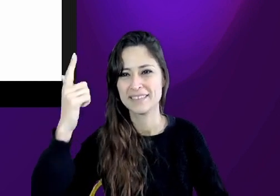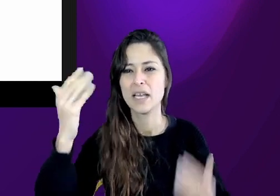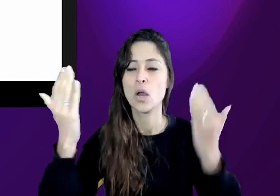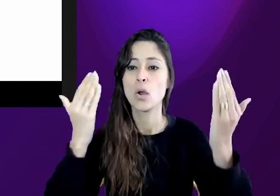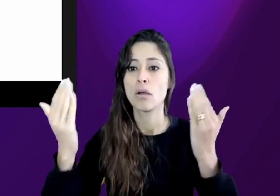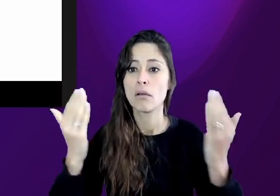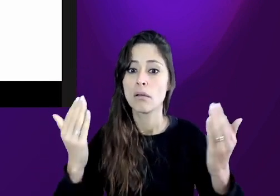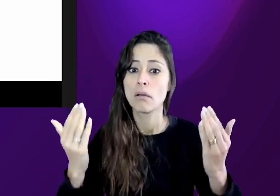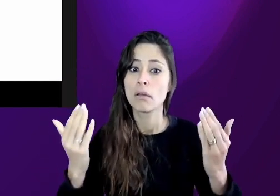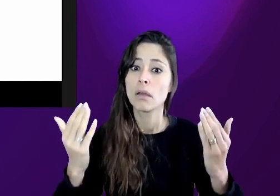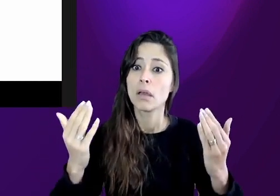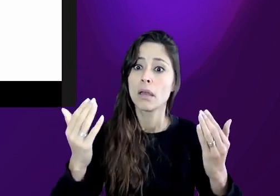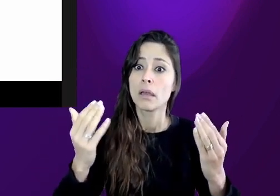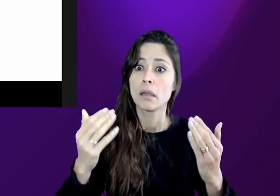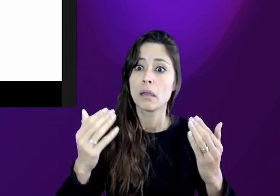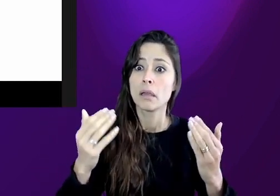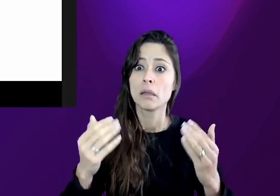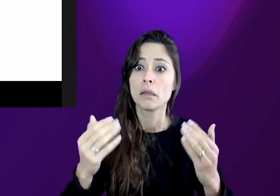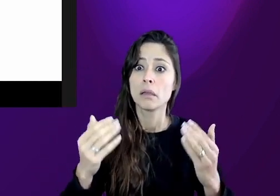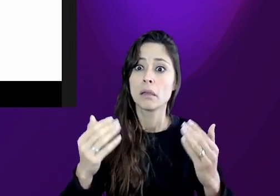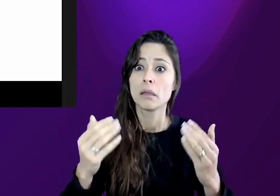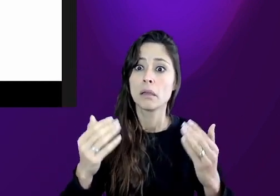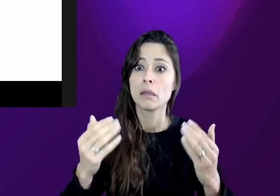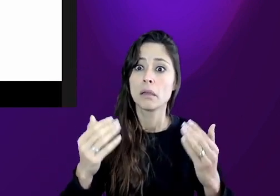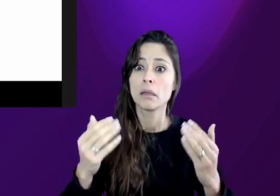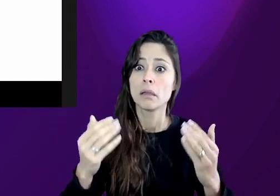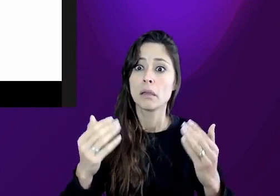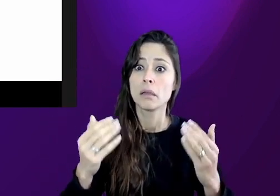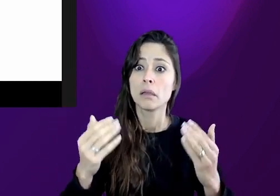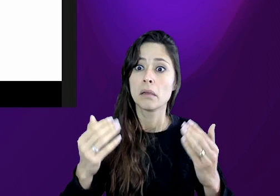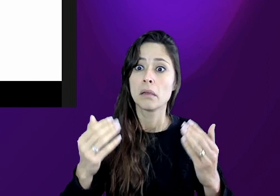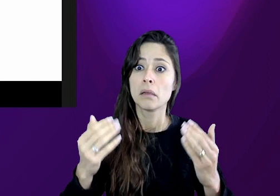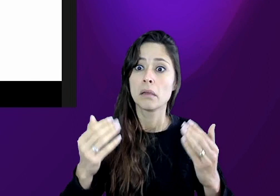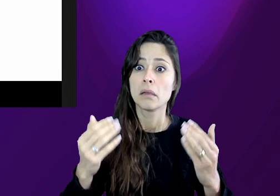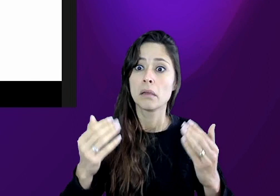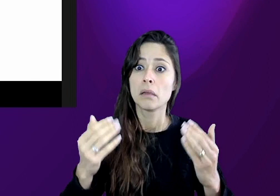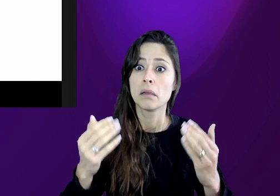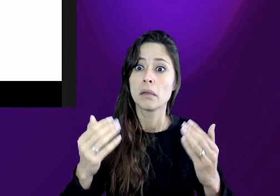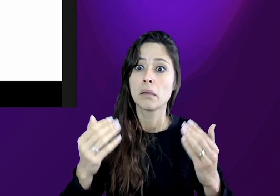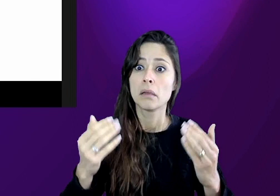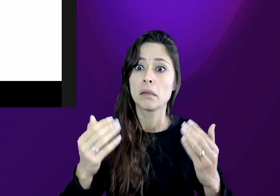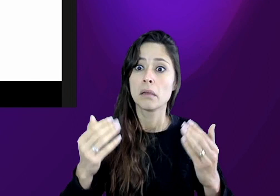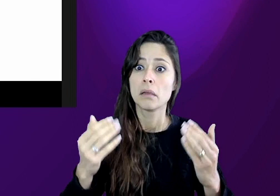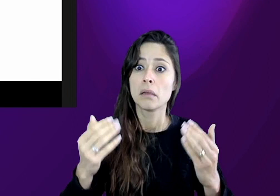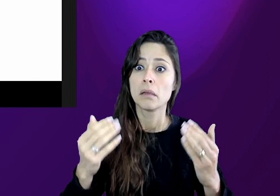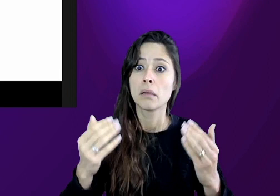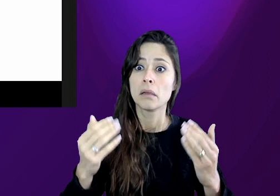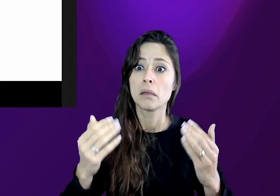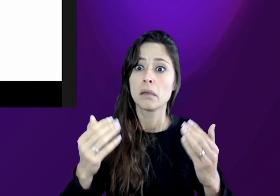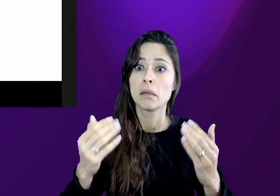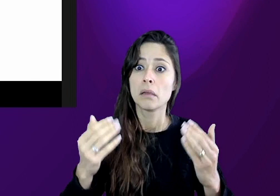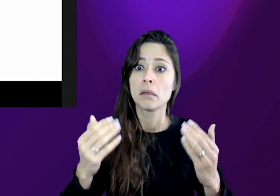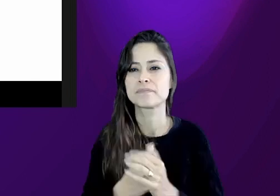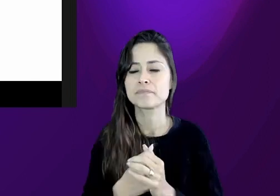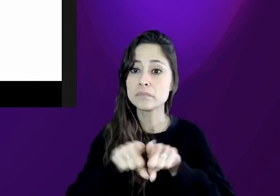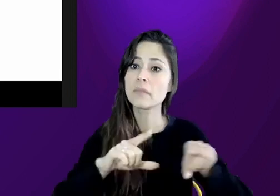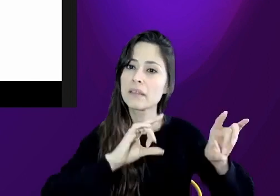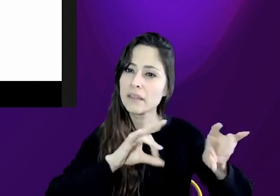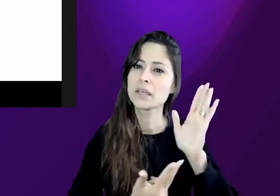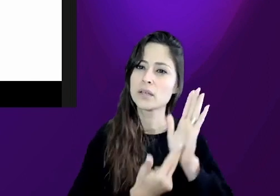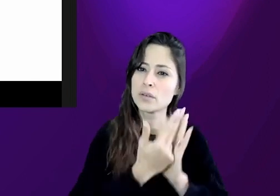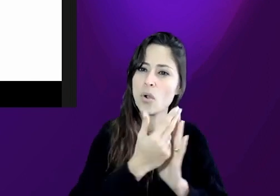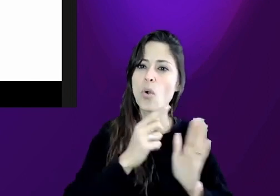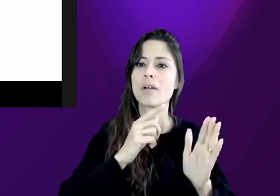equiparável à cirurgia aberta. Além disso, nós vemos que é um pupurri de técnicas, nós temos cirurgias com extensões